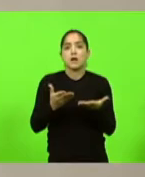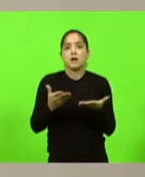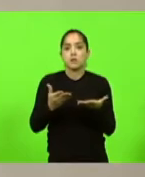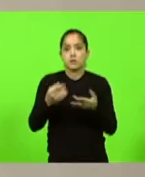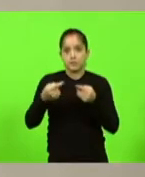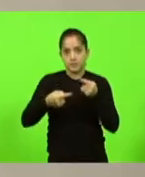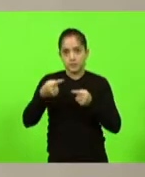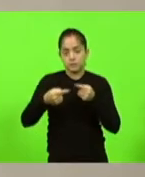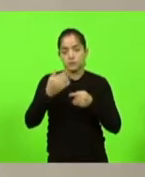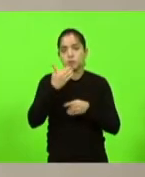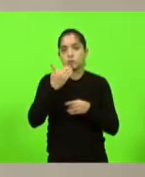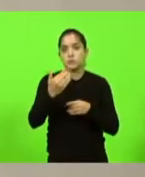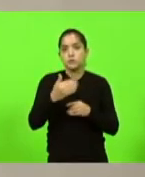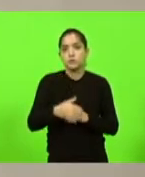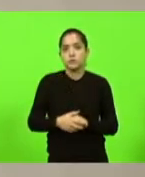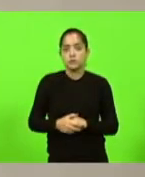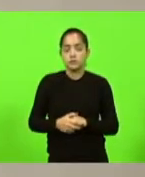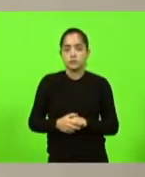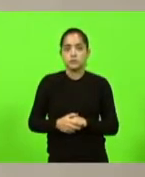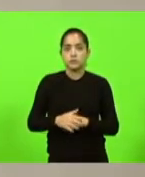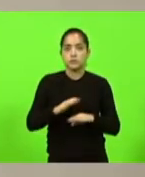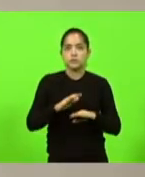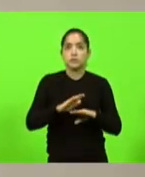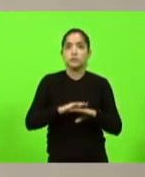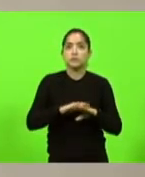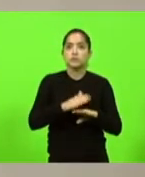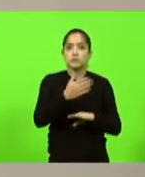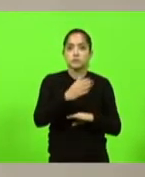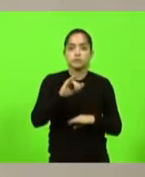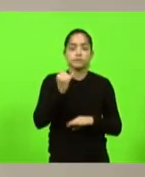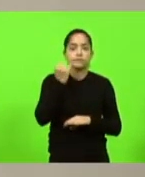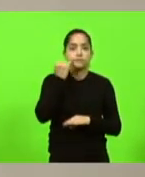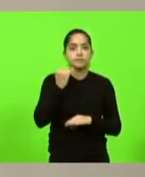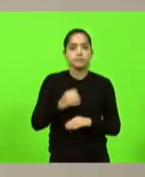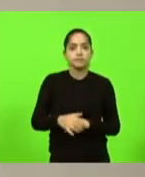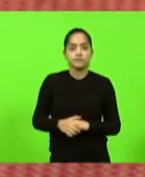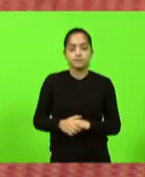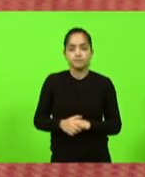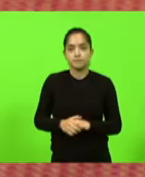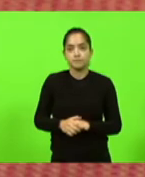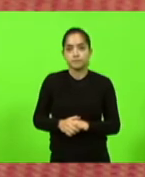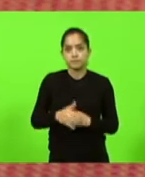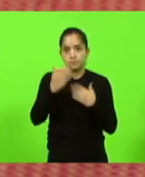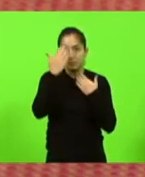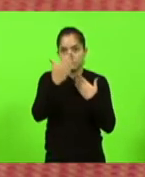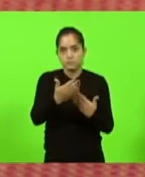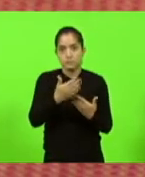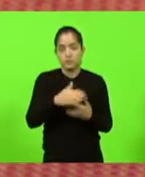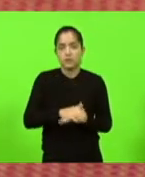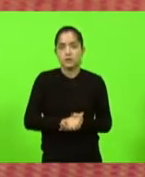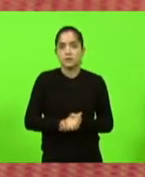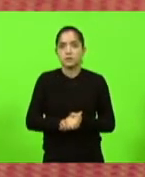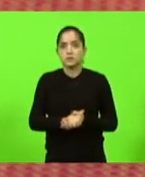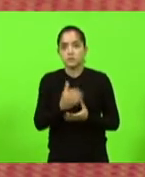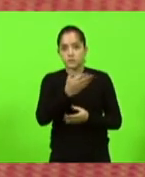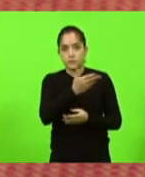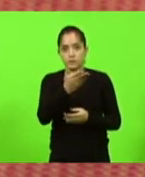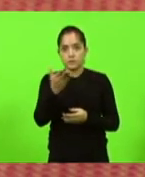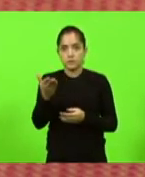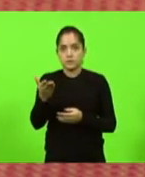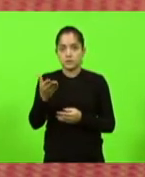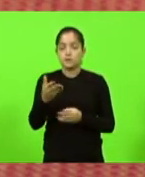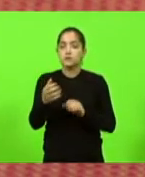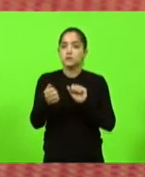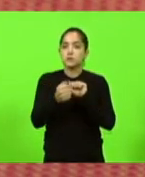discutir o requerimento, um dos autores, deputado Gessé Lopes. Eu agradeço os colegas que, junto